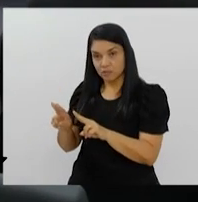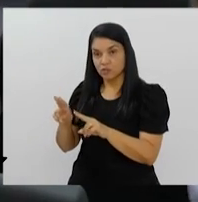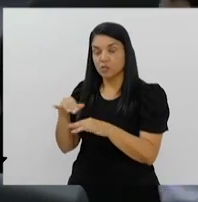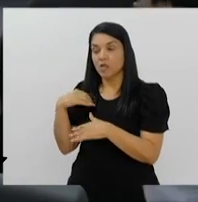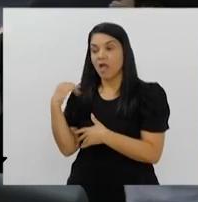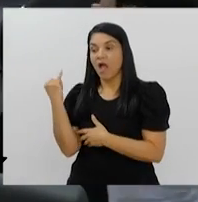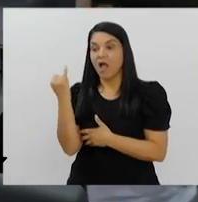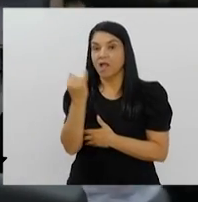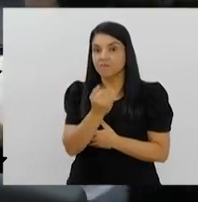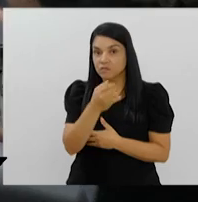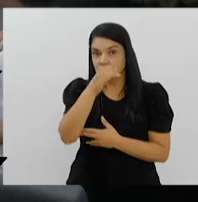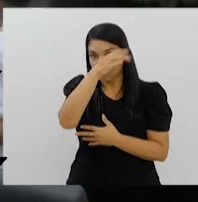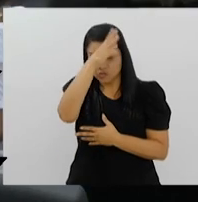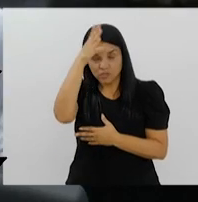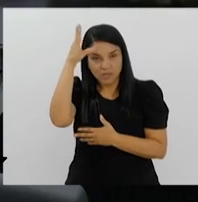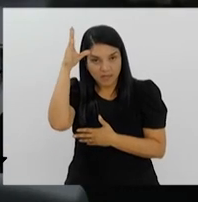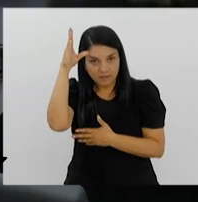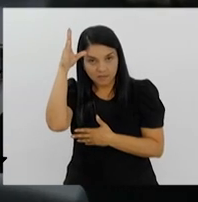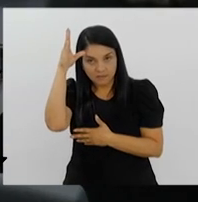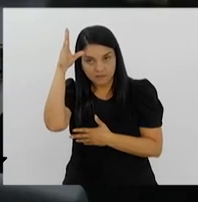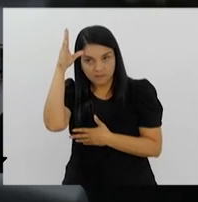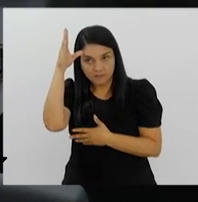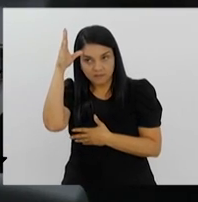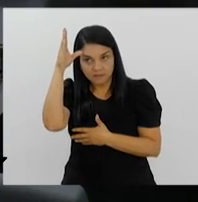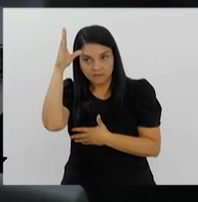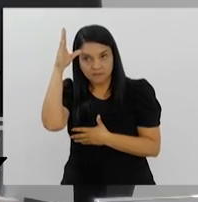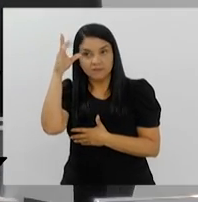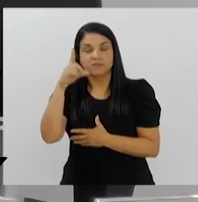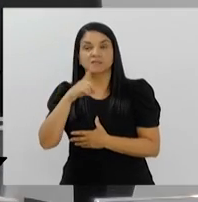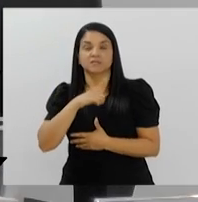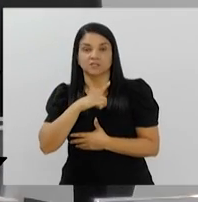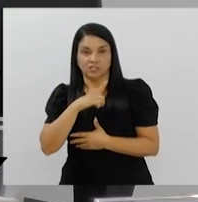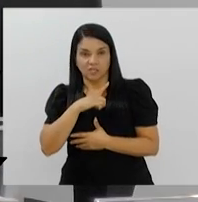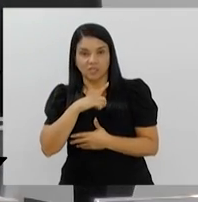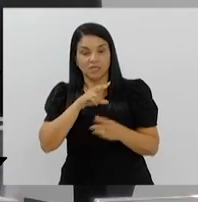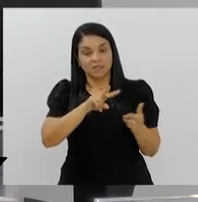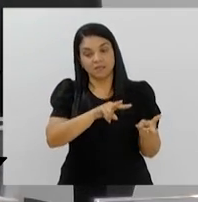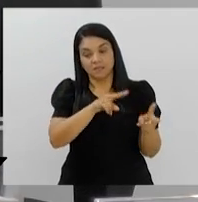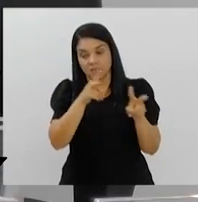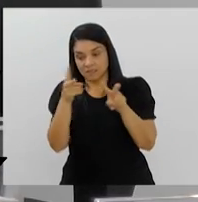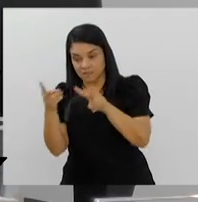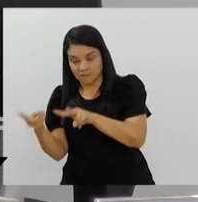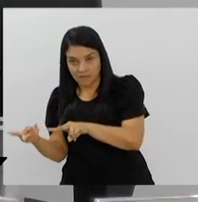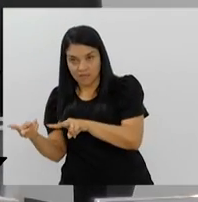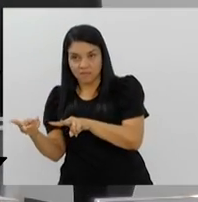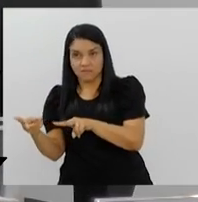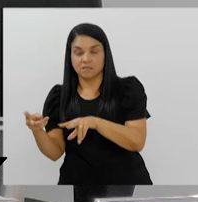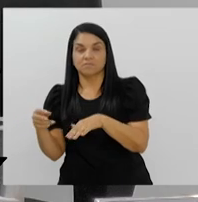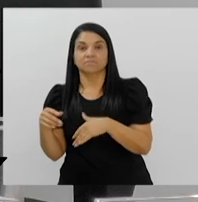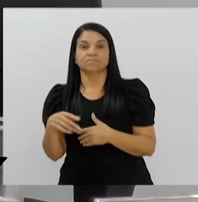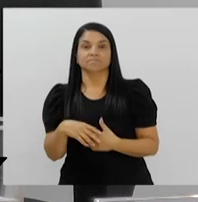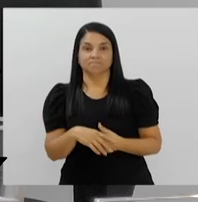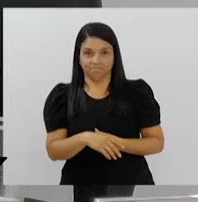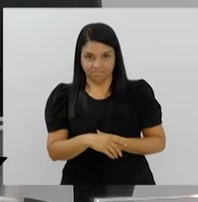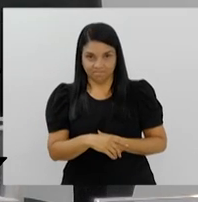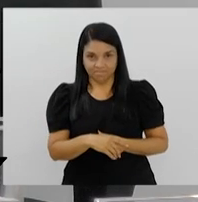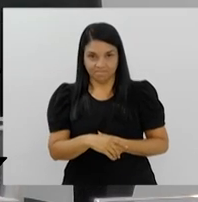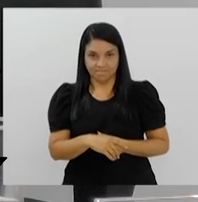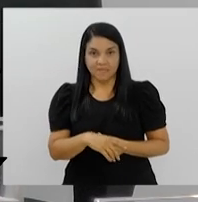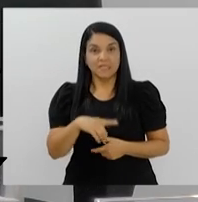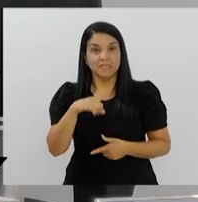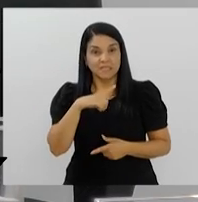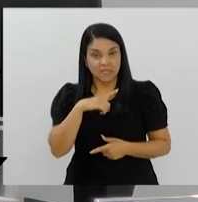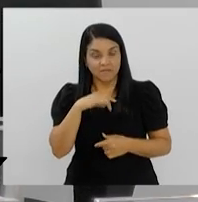comunicado aos beneficiários de que haveria essa transferência de operadoras houve o